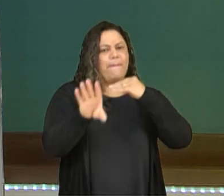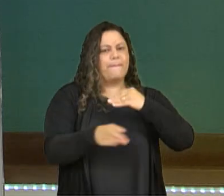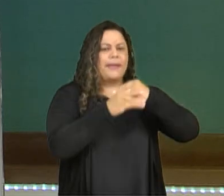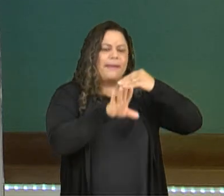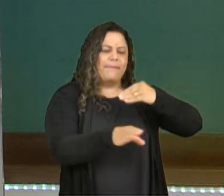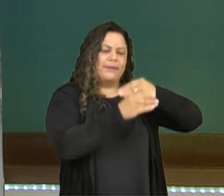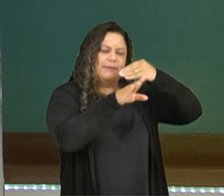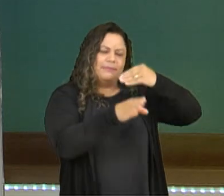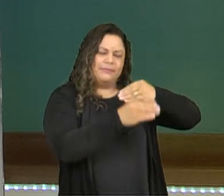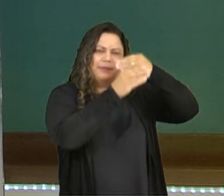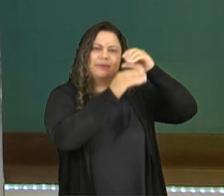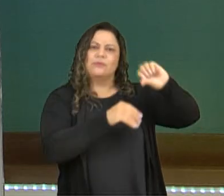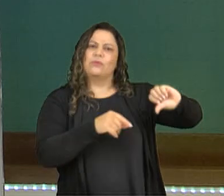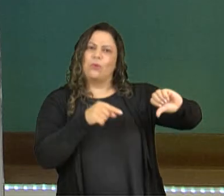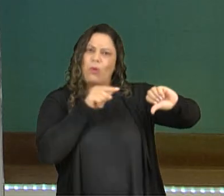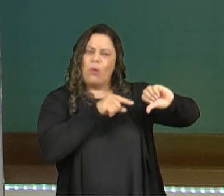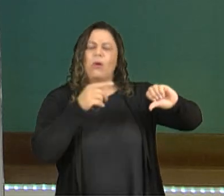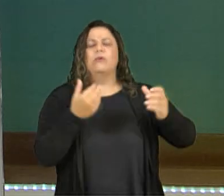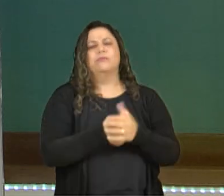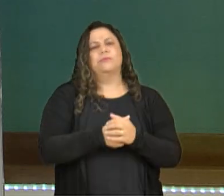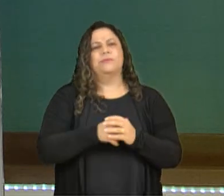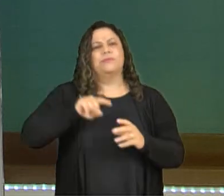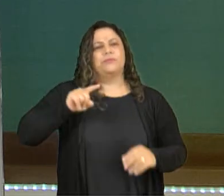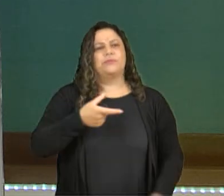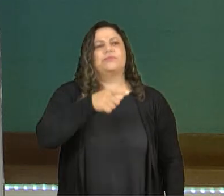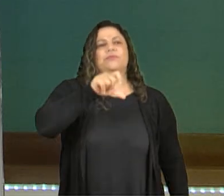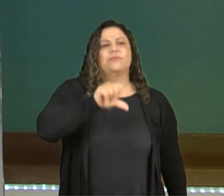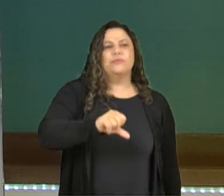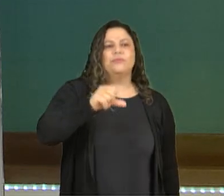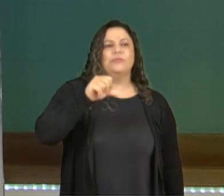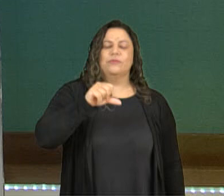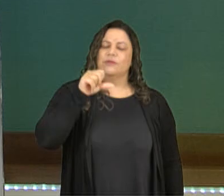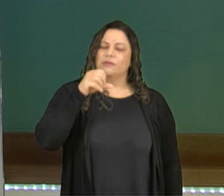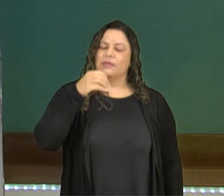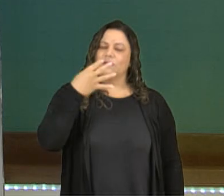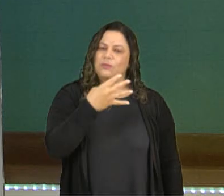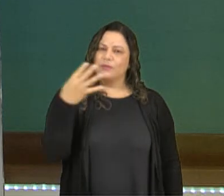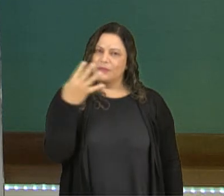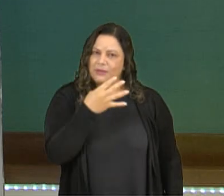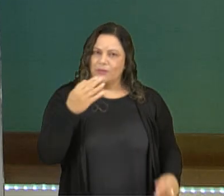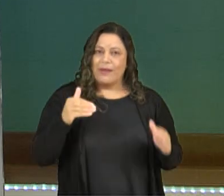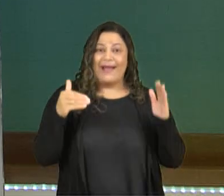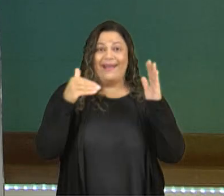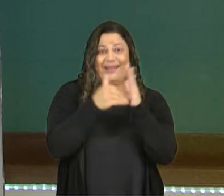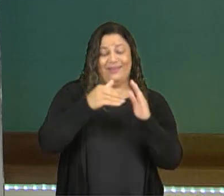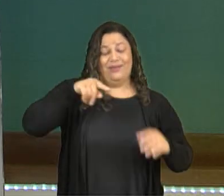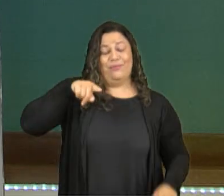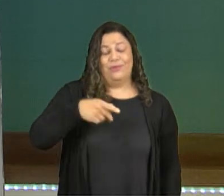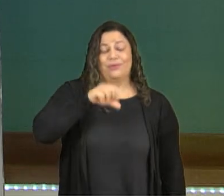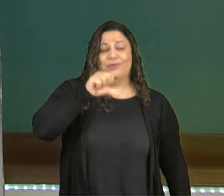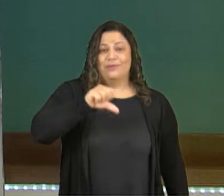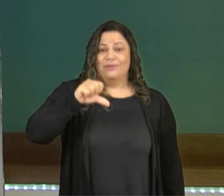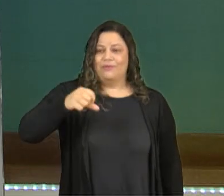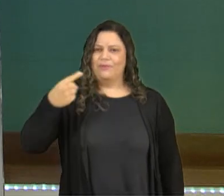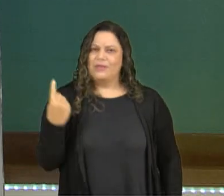e gradativamente de 1944 até 1991 passou por estágios.